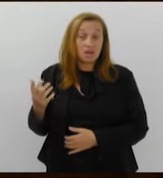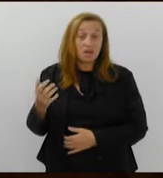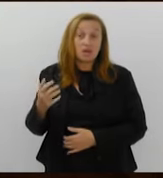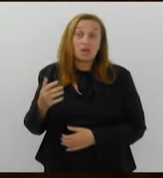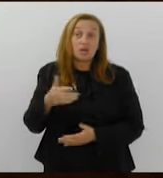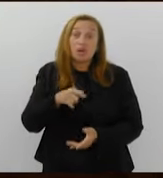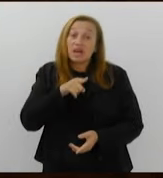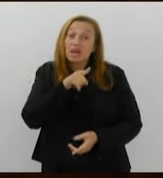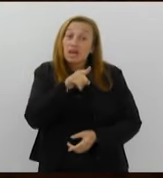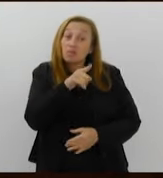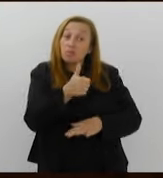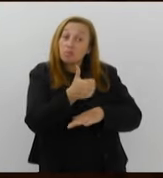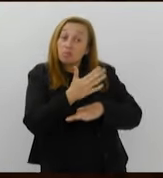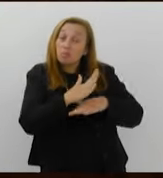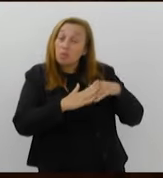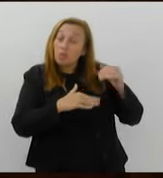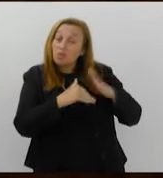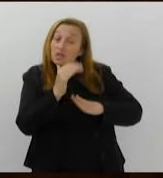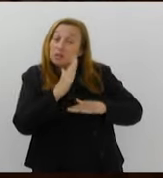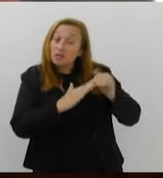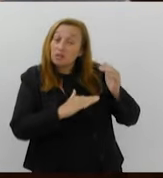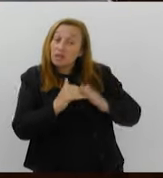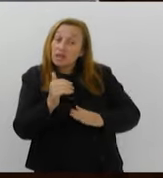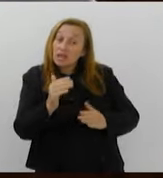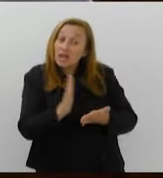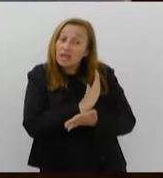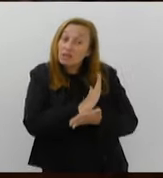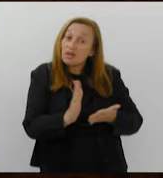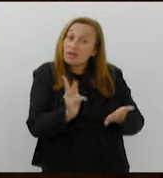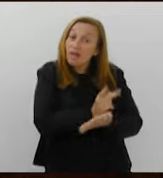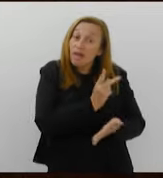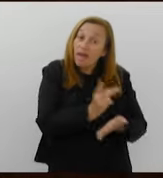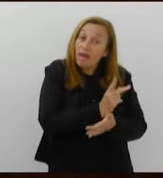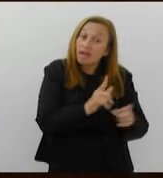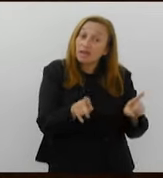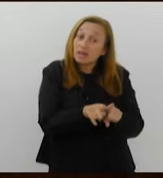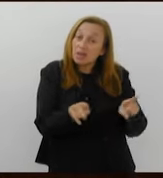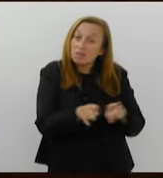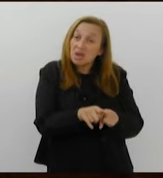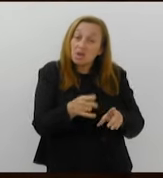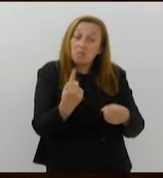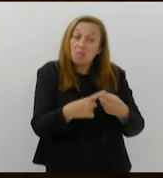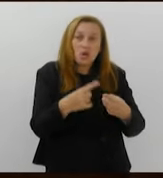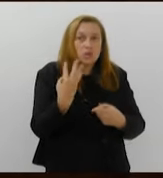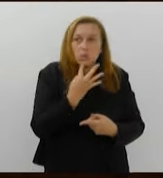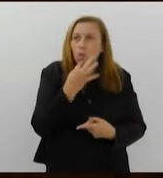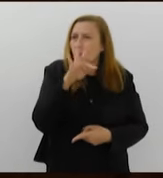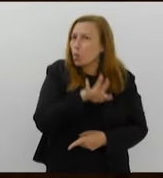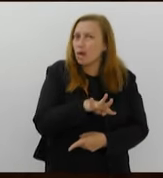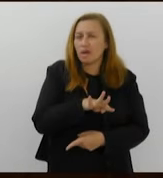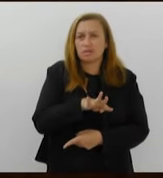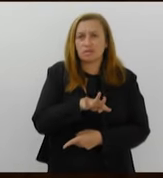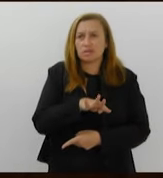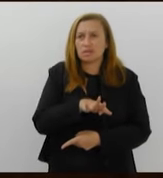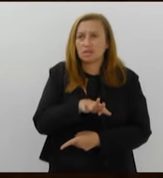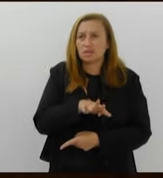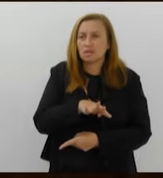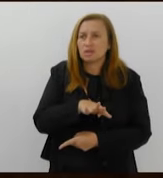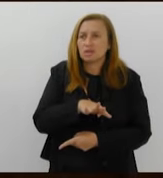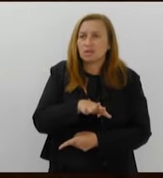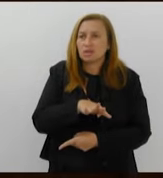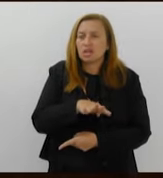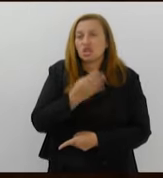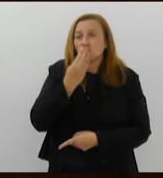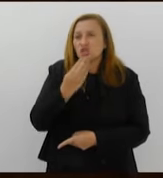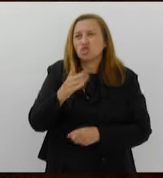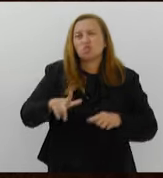aquele profissional que muitas vezes peca também, porque desconhece, apesar de que esse, esse tipo